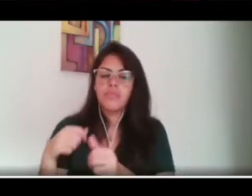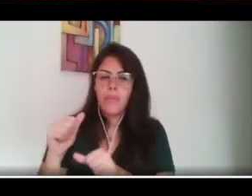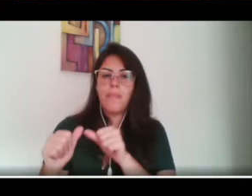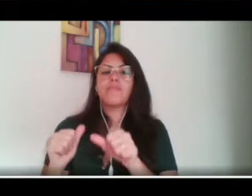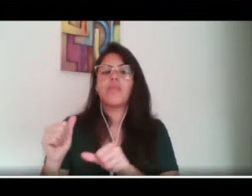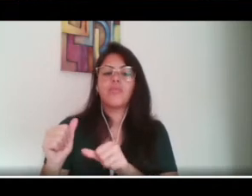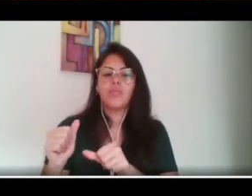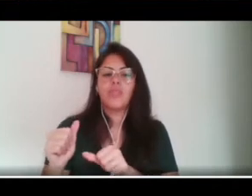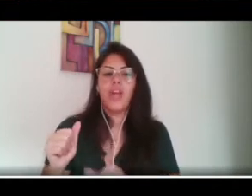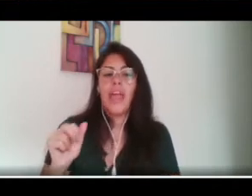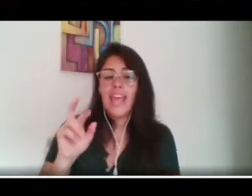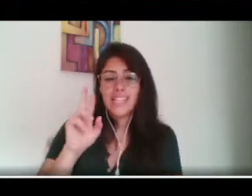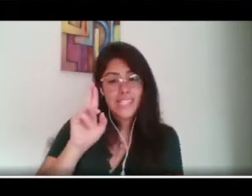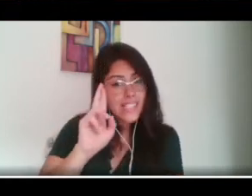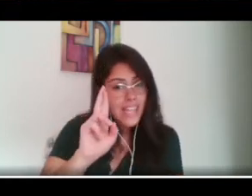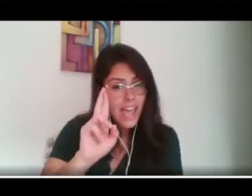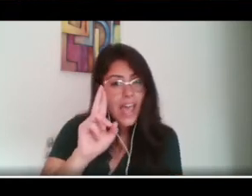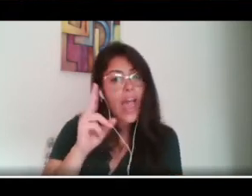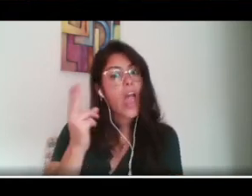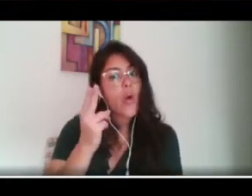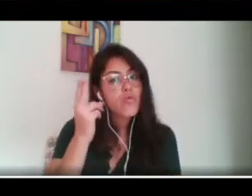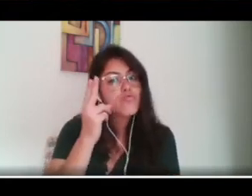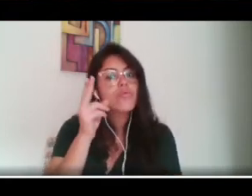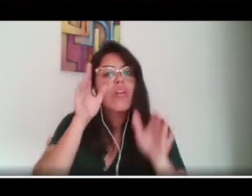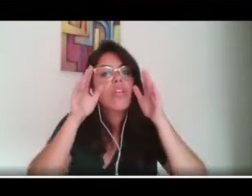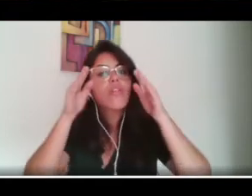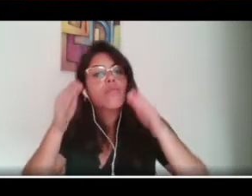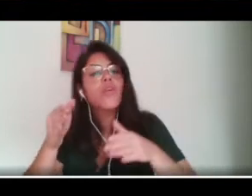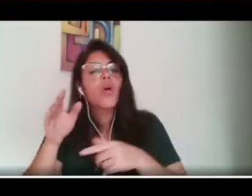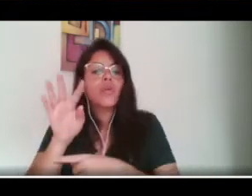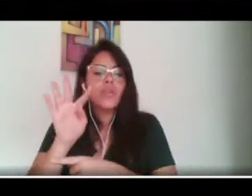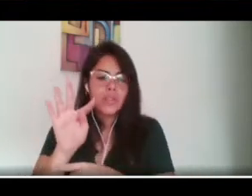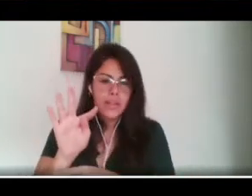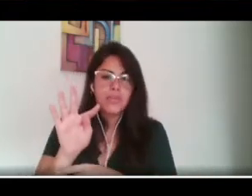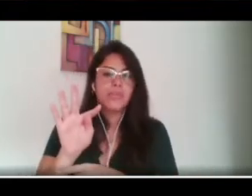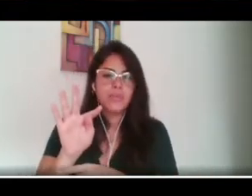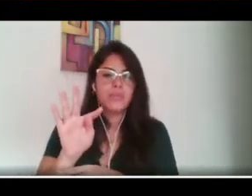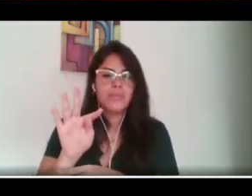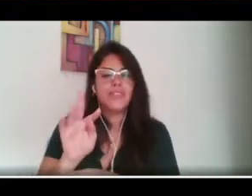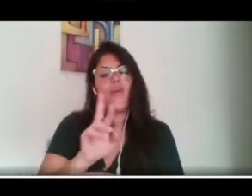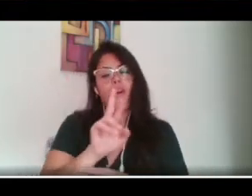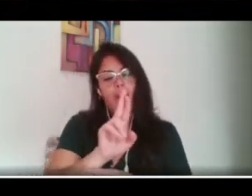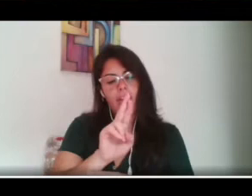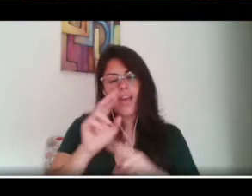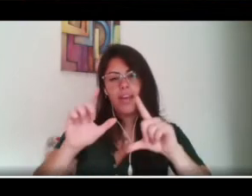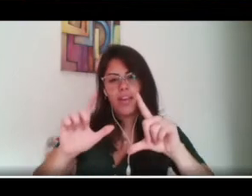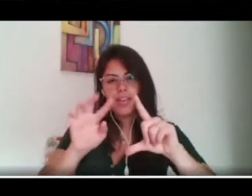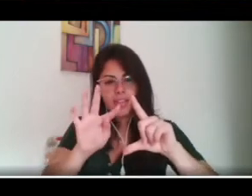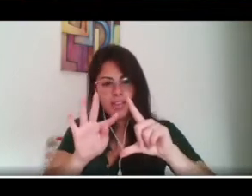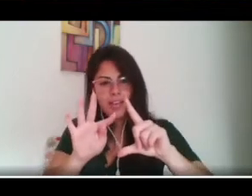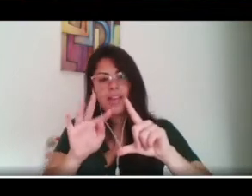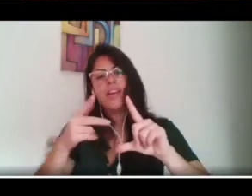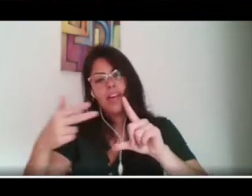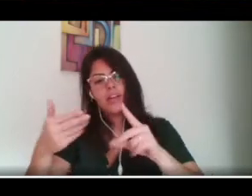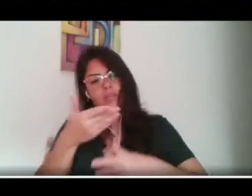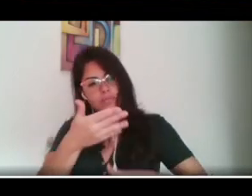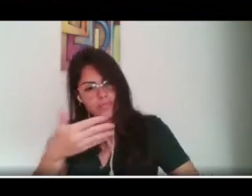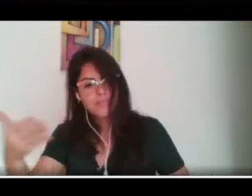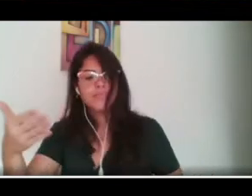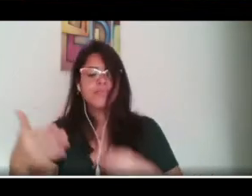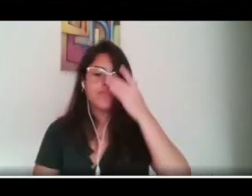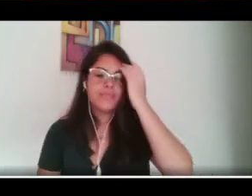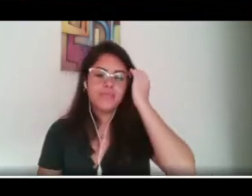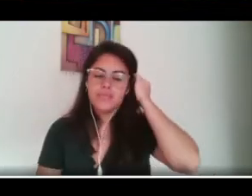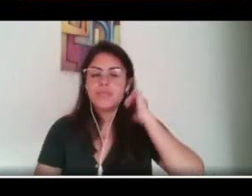tempo, ela vai ser um x0 mais um v0xt na direção Y, mais